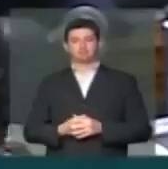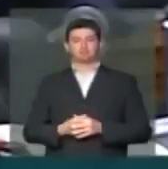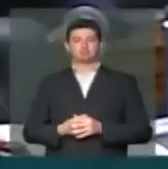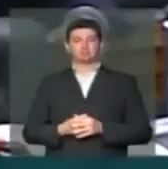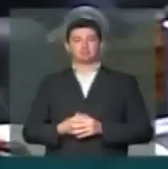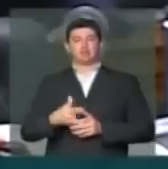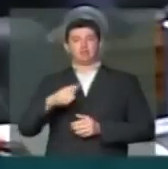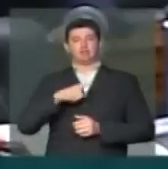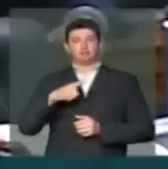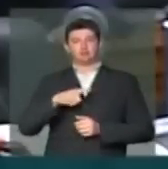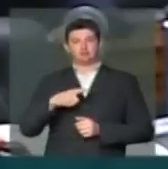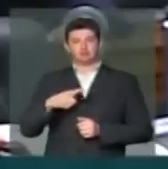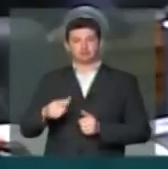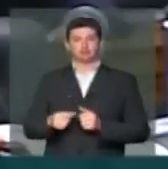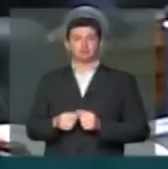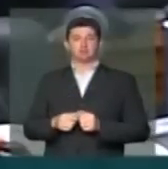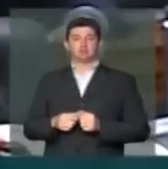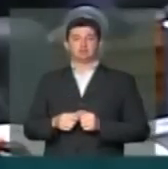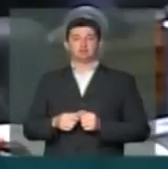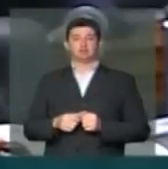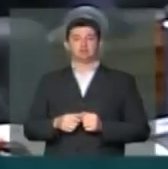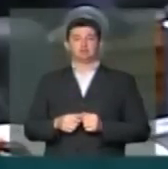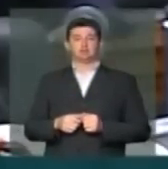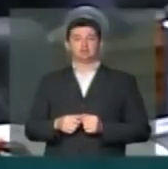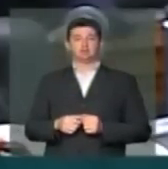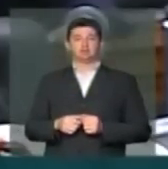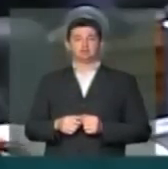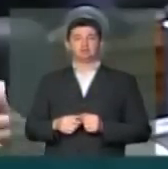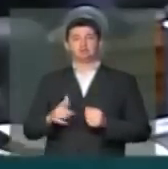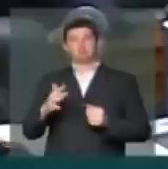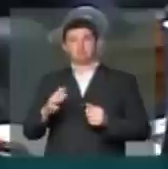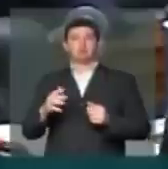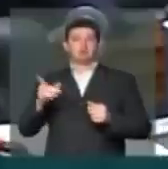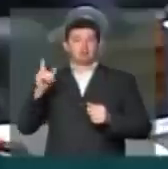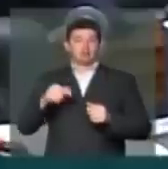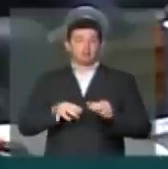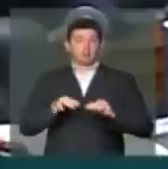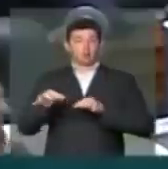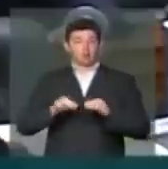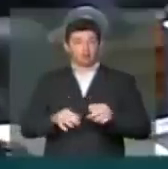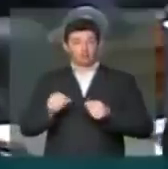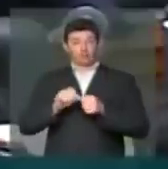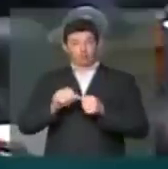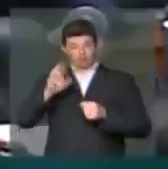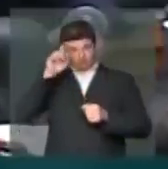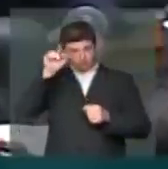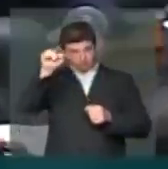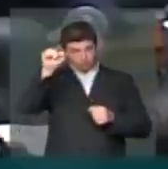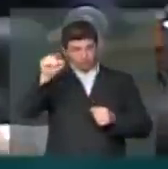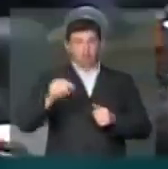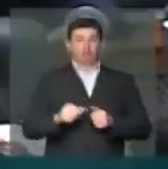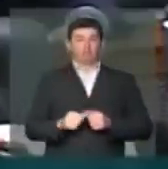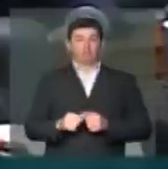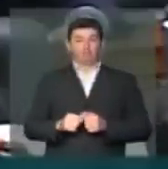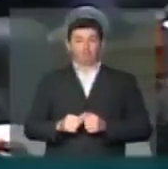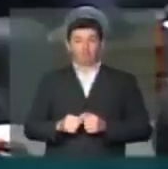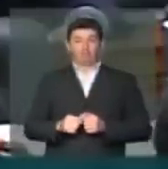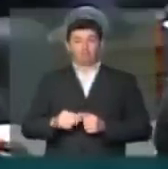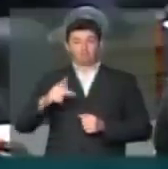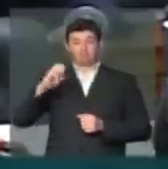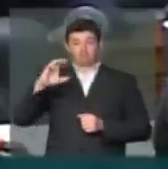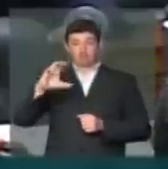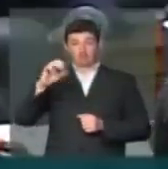que houve um acolhimento por parte de uma questão de ordem formulada a Vossa Excelência para que a